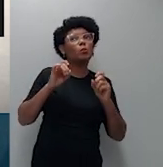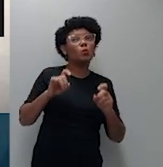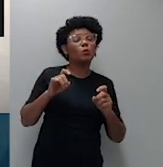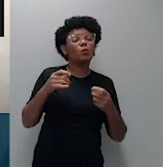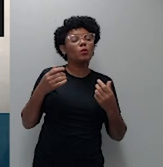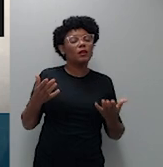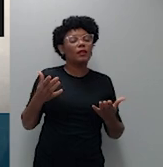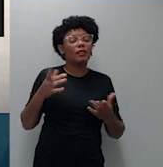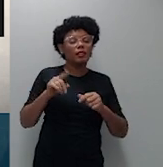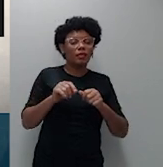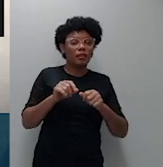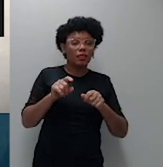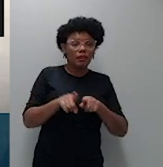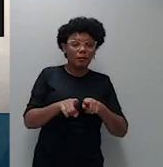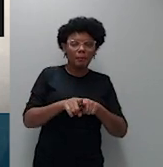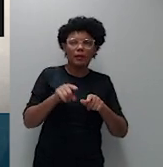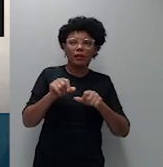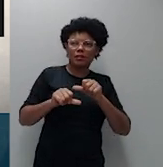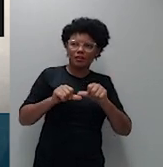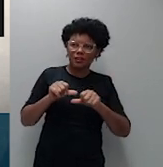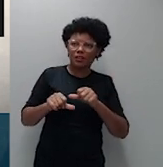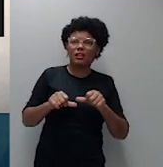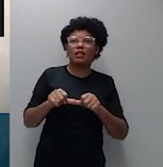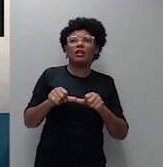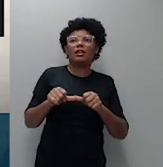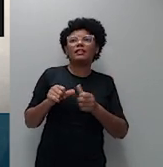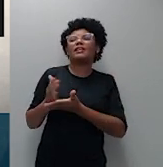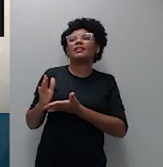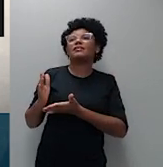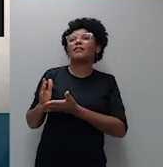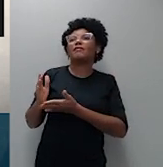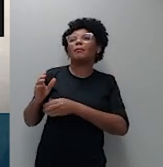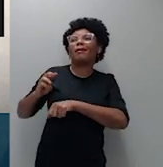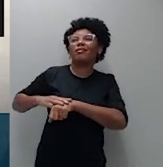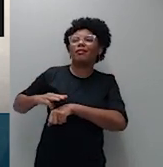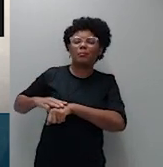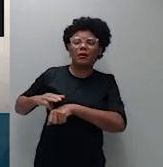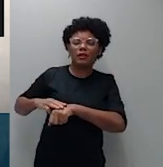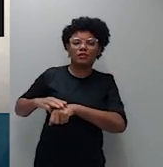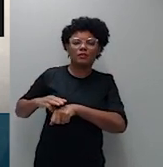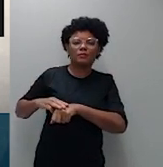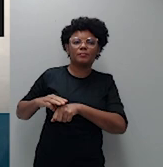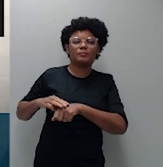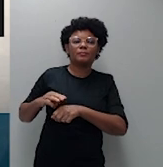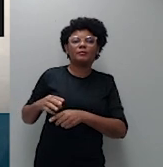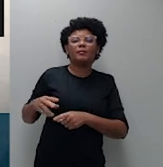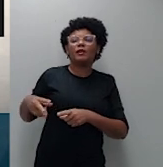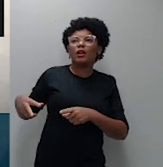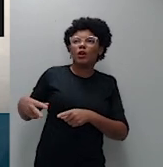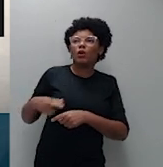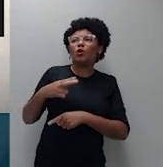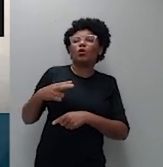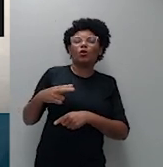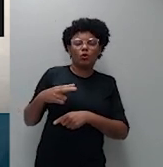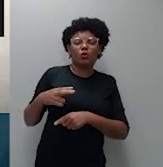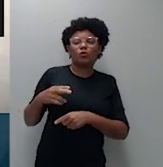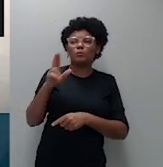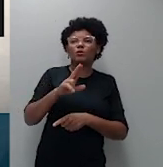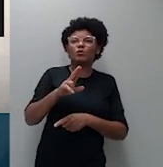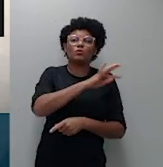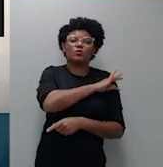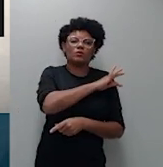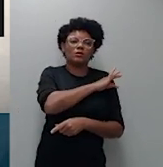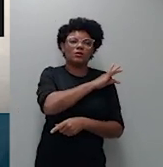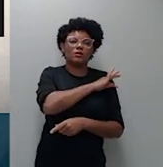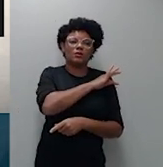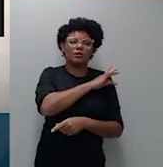prévia integral das reservas matemáticas com aporte de valor a ser apurado por estudo técnico atual aquarial em